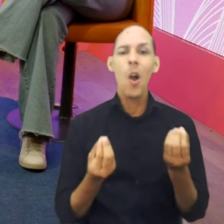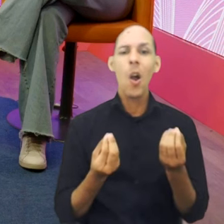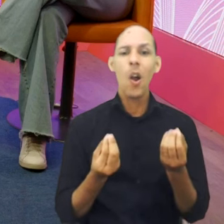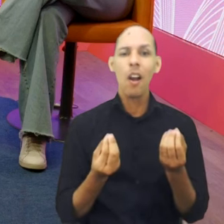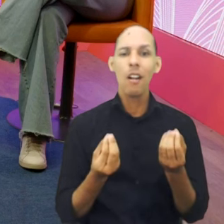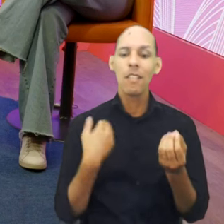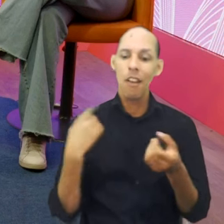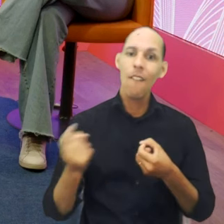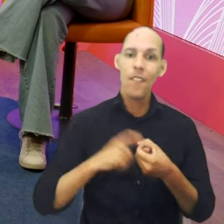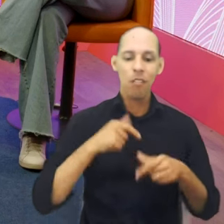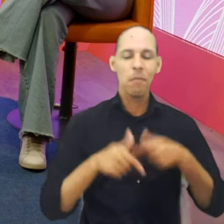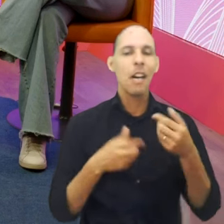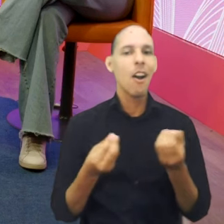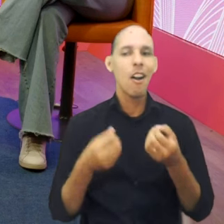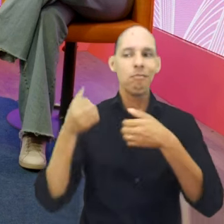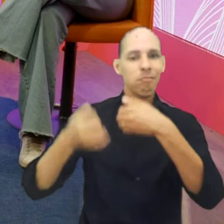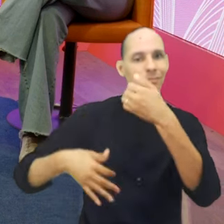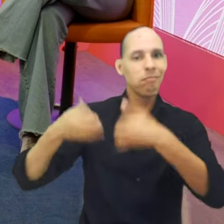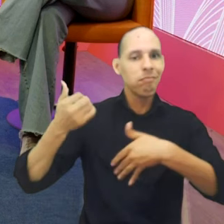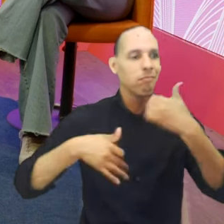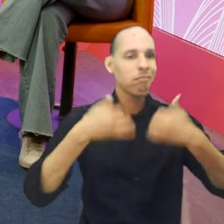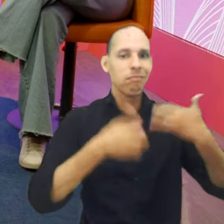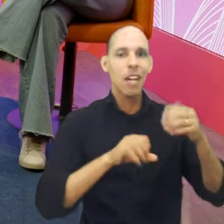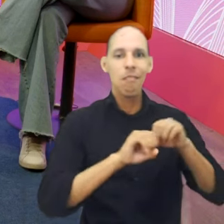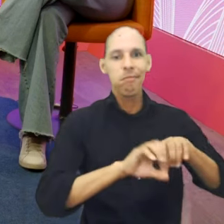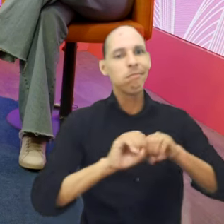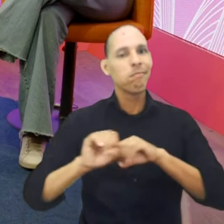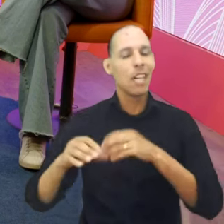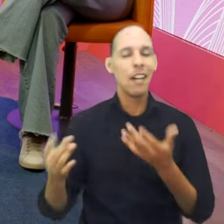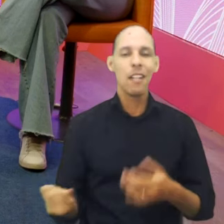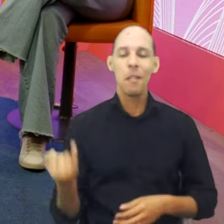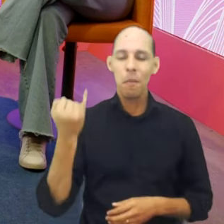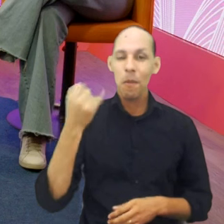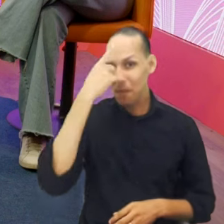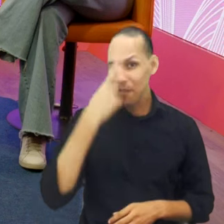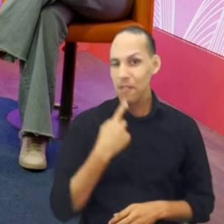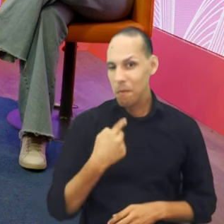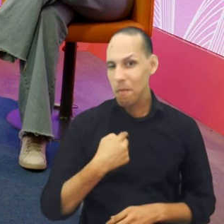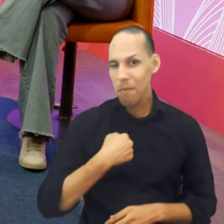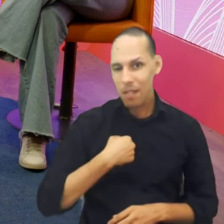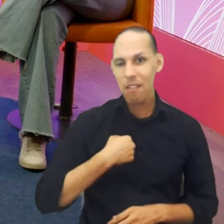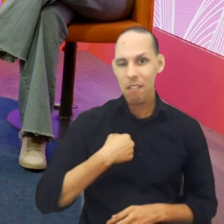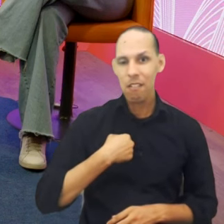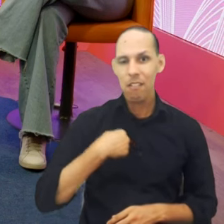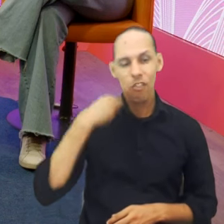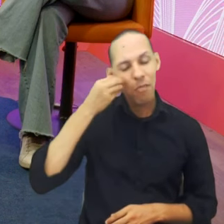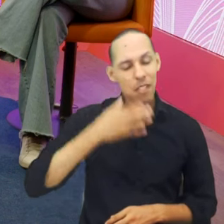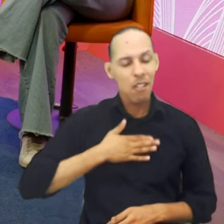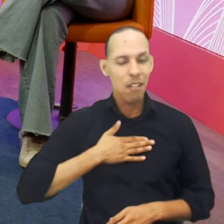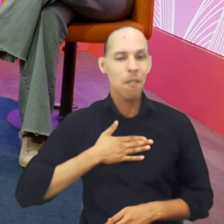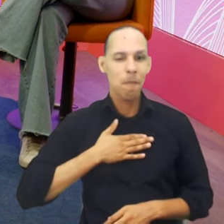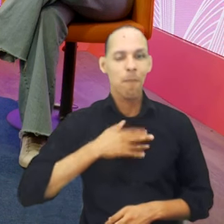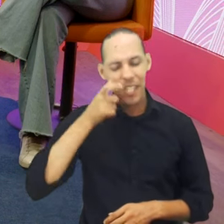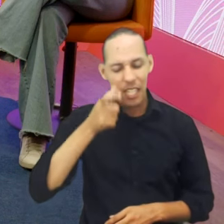foi a minha volta ao trabalho, né? Que foi uma importância principalmente para o meu perfil, para a minha experiência, para o meu interesse profissional e